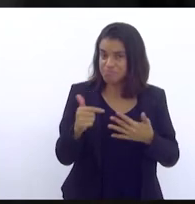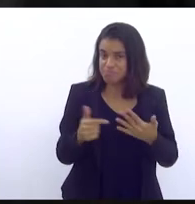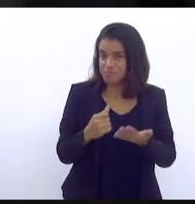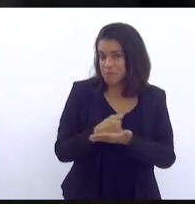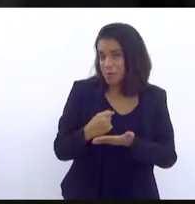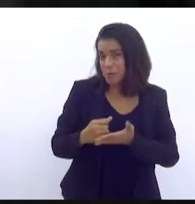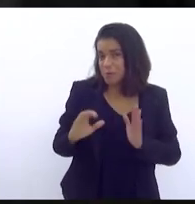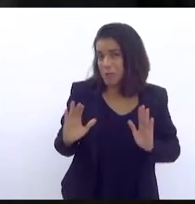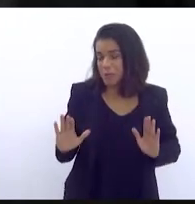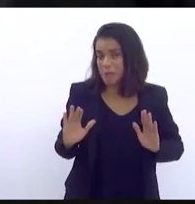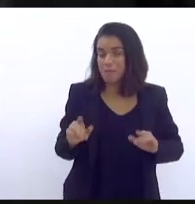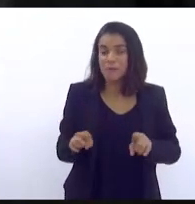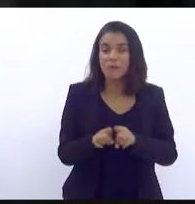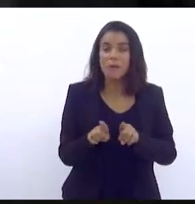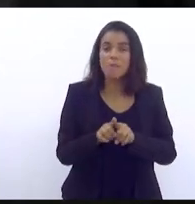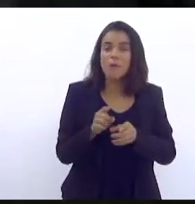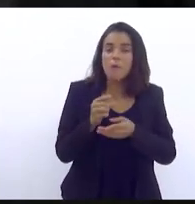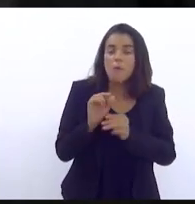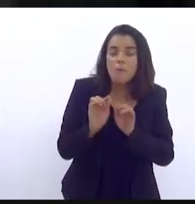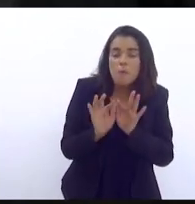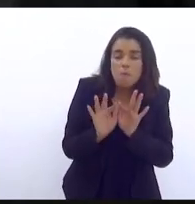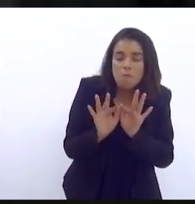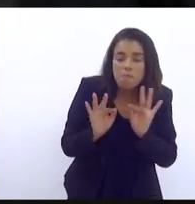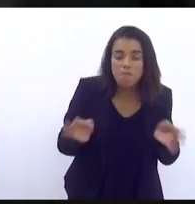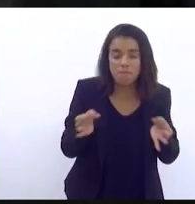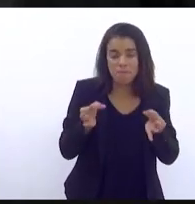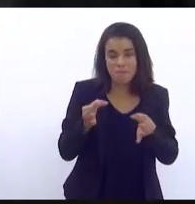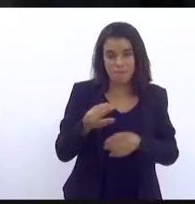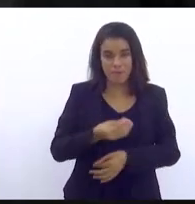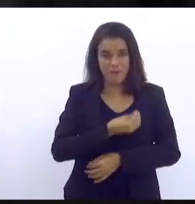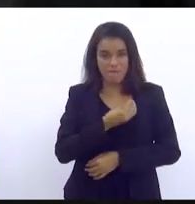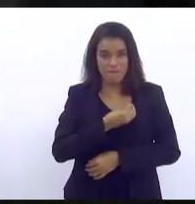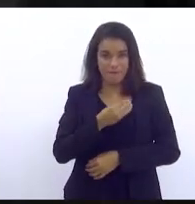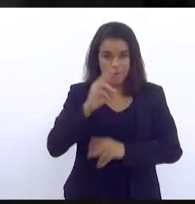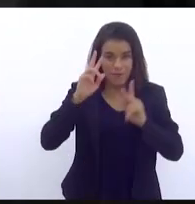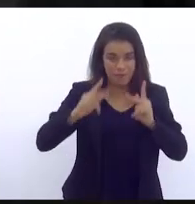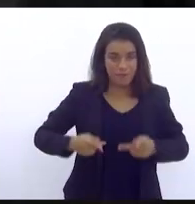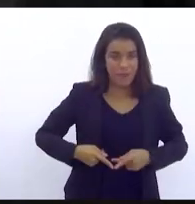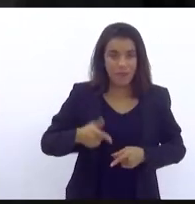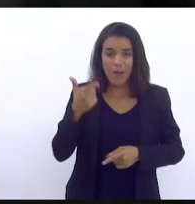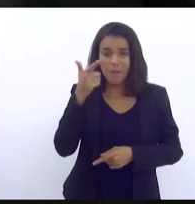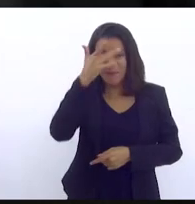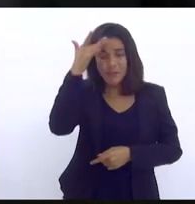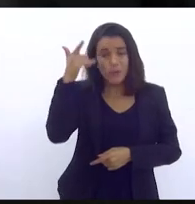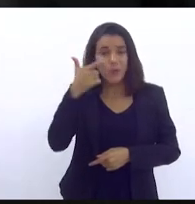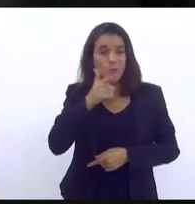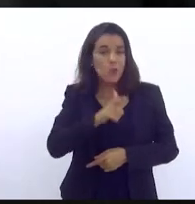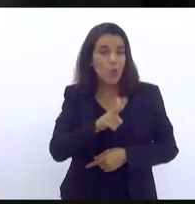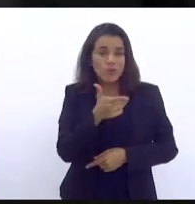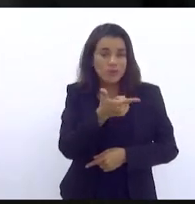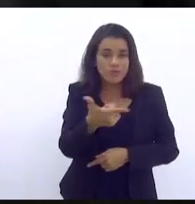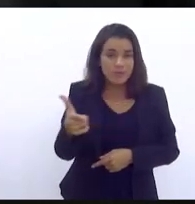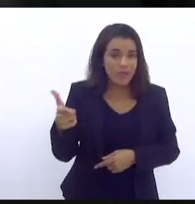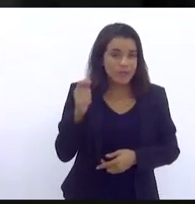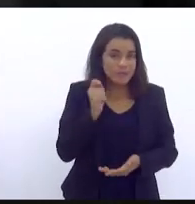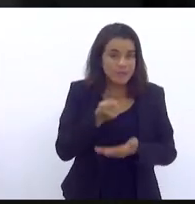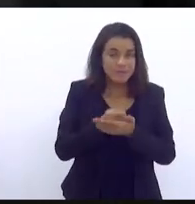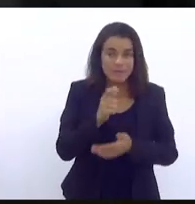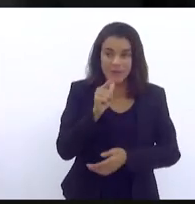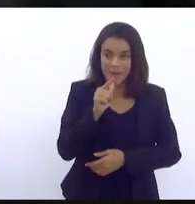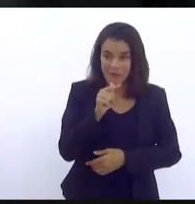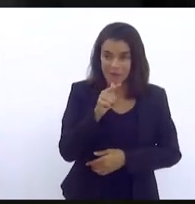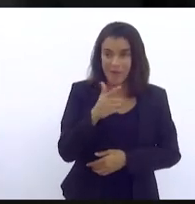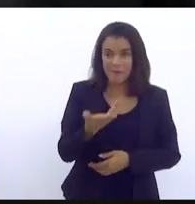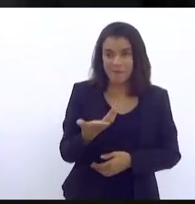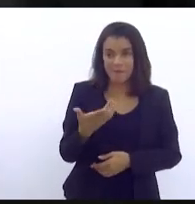contrato o mínimo Vital de água aquelas pessoas que não têm condições de pagar eu ouvi o representante da águas do rio falar que Goia